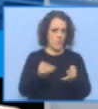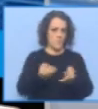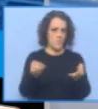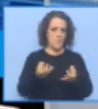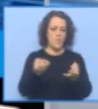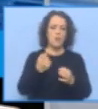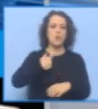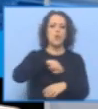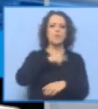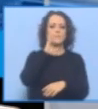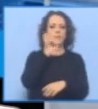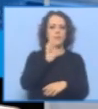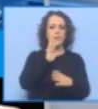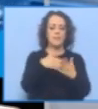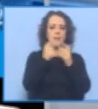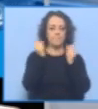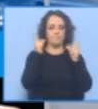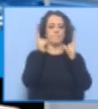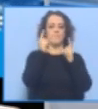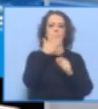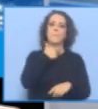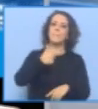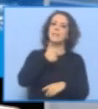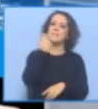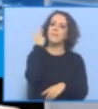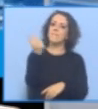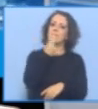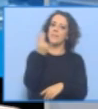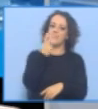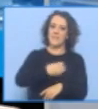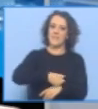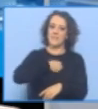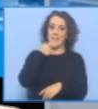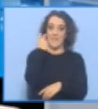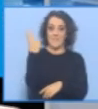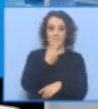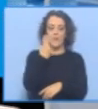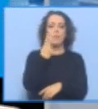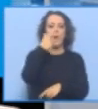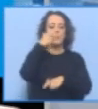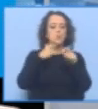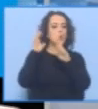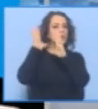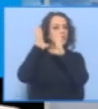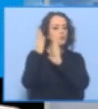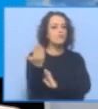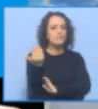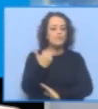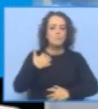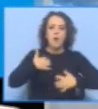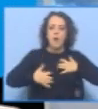o sentido da beleza da vida, do sentido da vida, as pessoas escutam e estão ansiosas por saber,